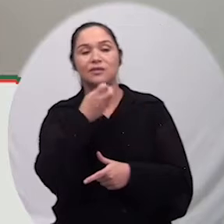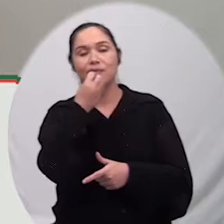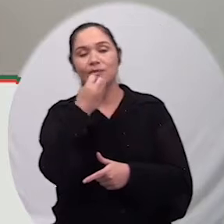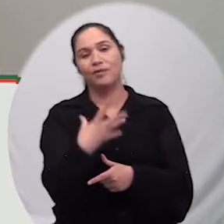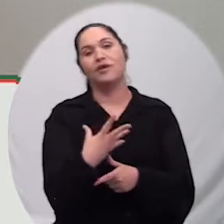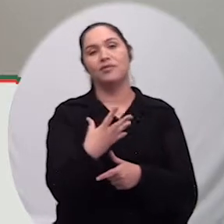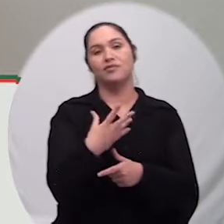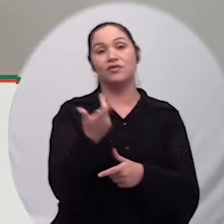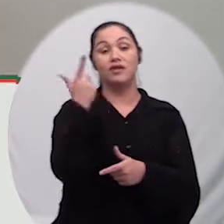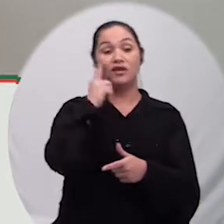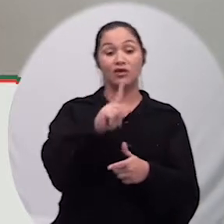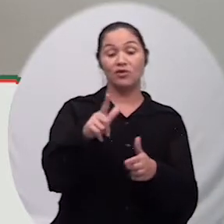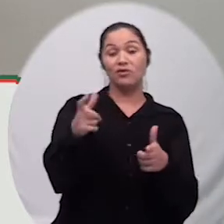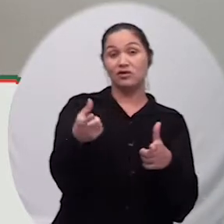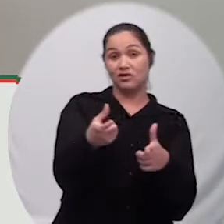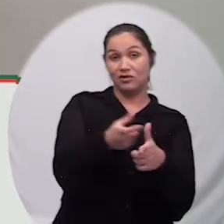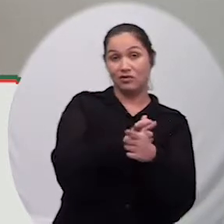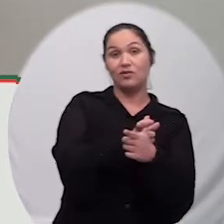dívida de